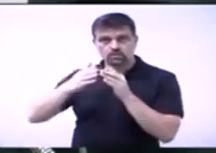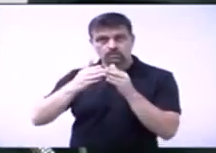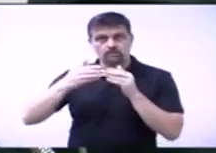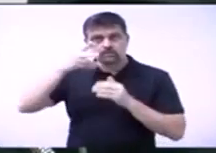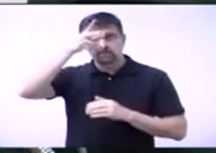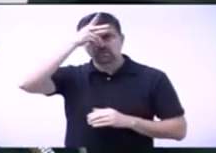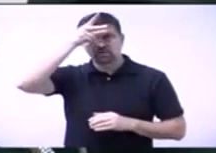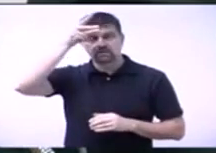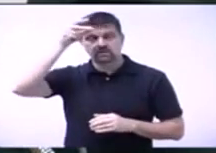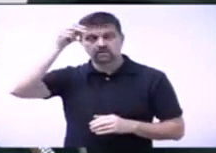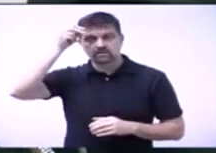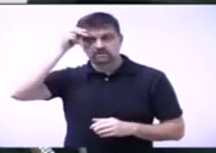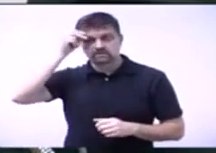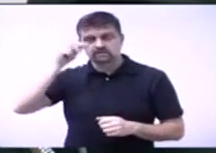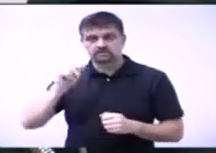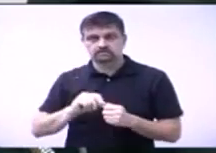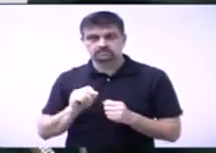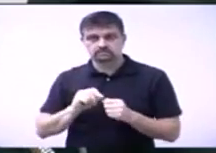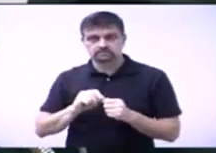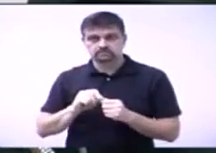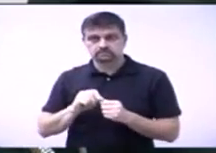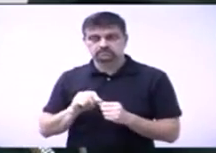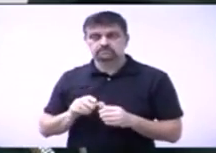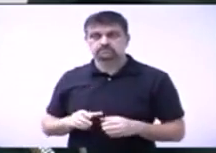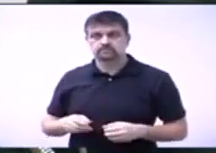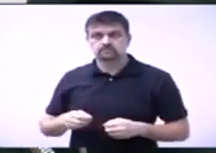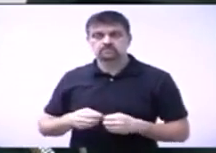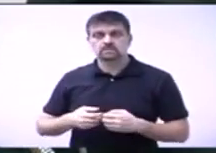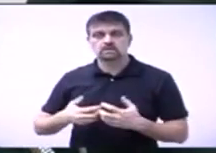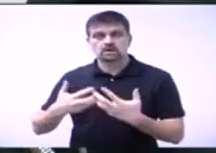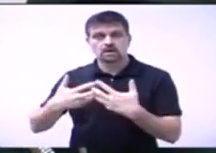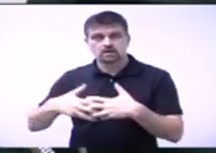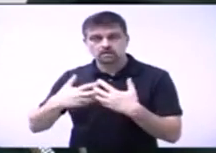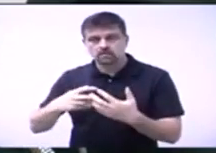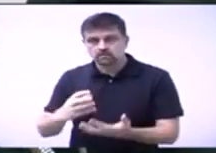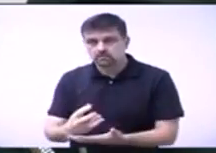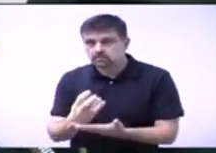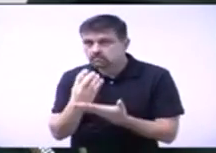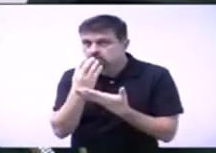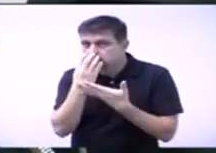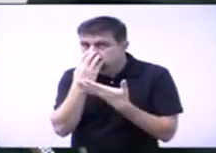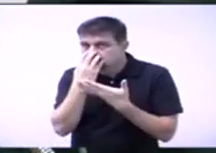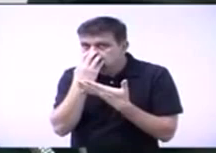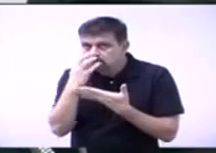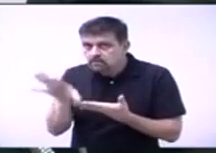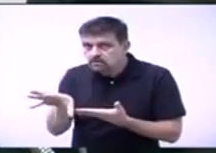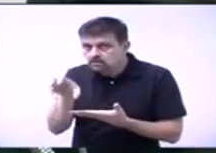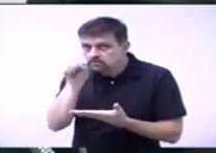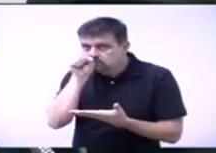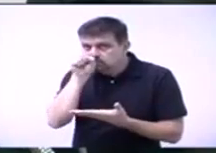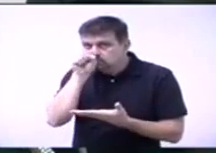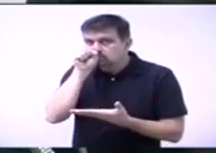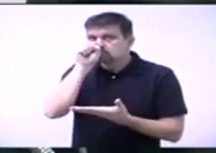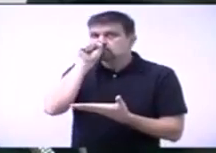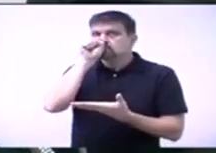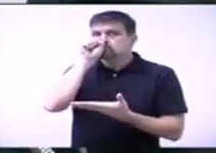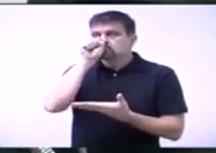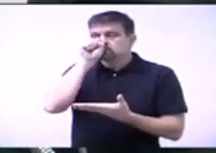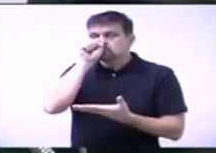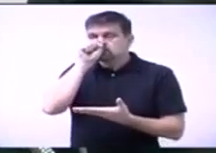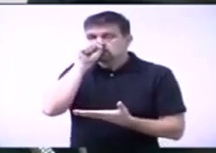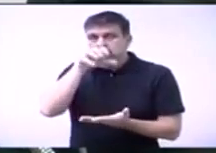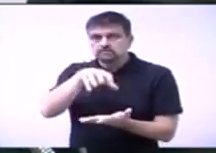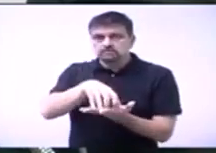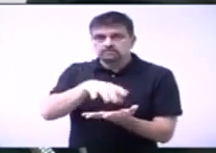ao executivo aquisição de mais aparelhos de inalação para as unidades básicas de saúde.